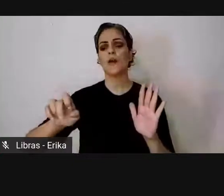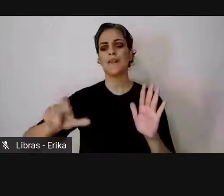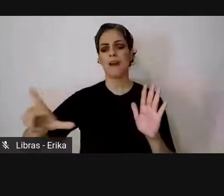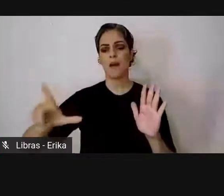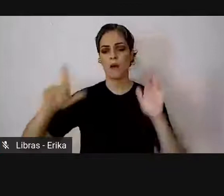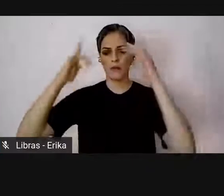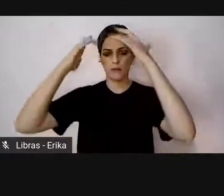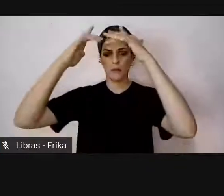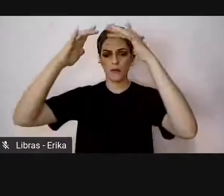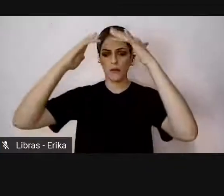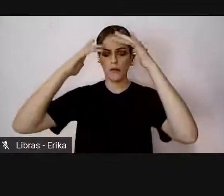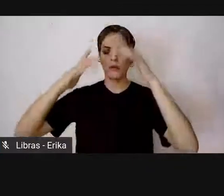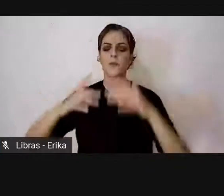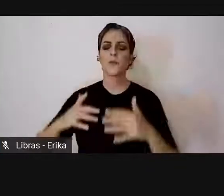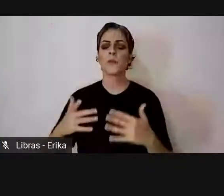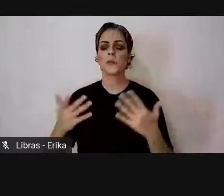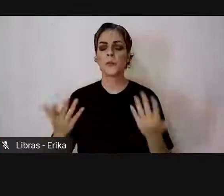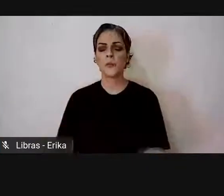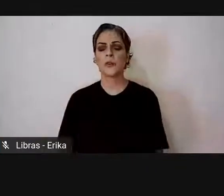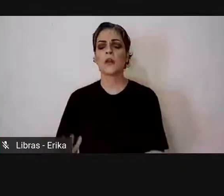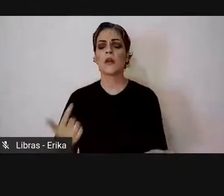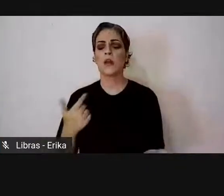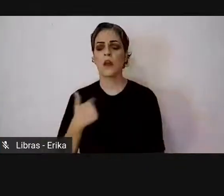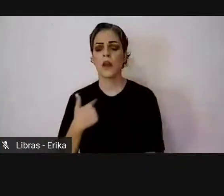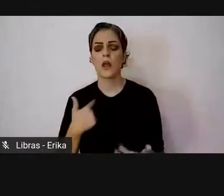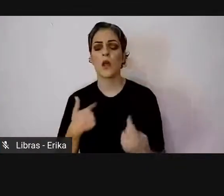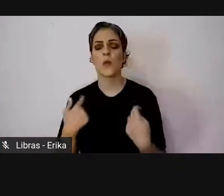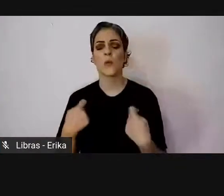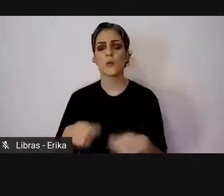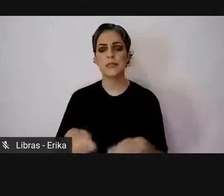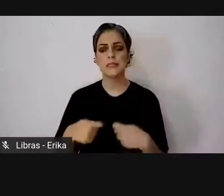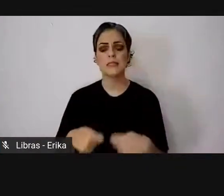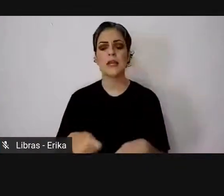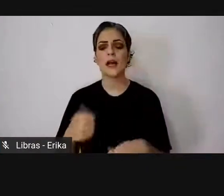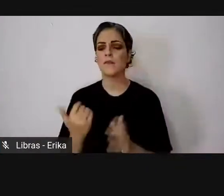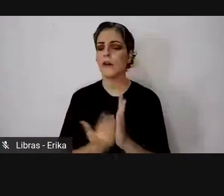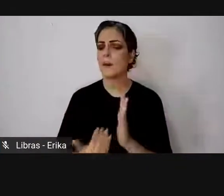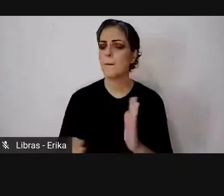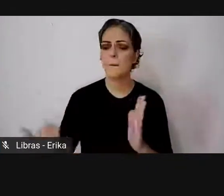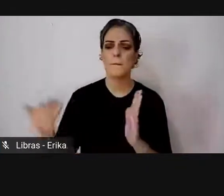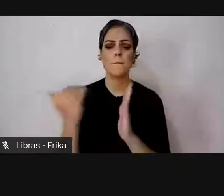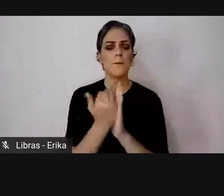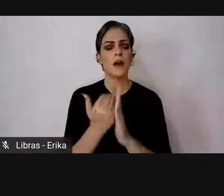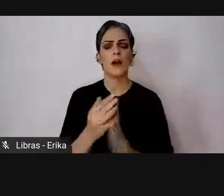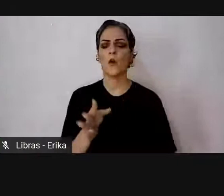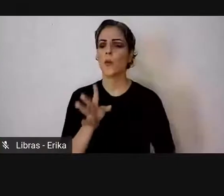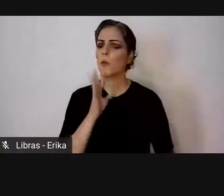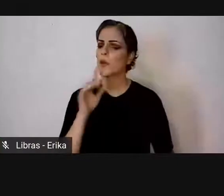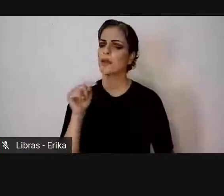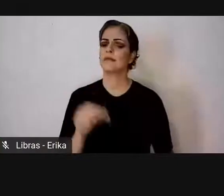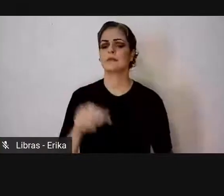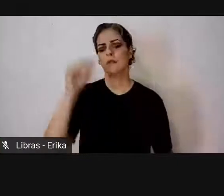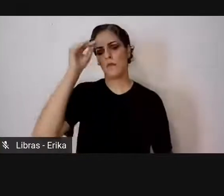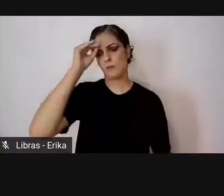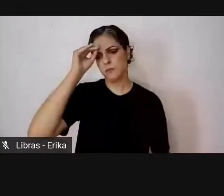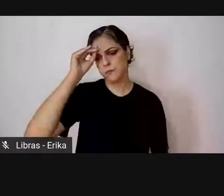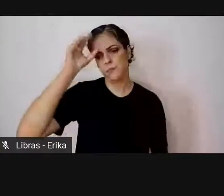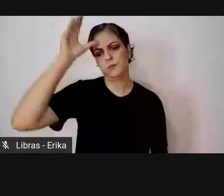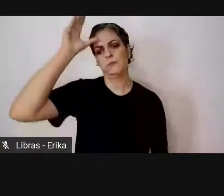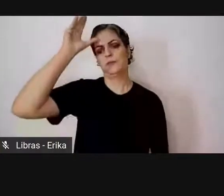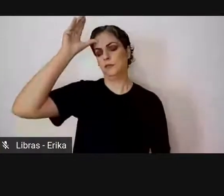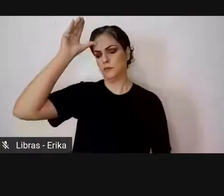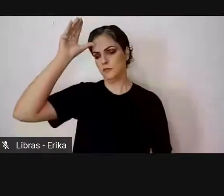Eu precisava também expandir o conhecimento, esse conhecimento que eu tinha, para outras pessoas, pelo que